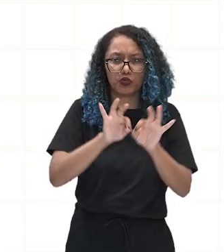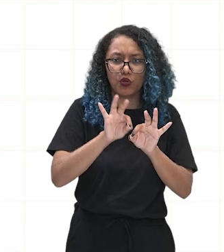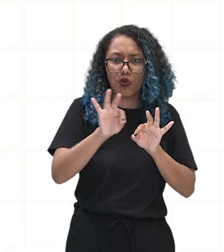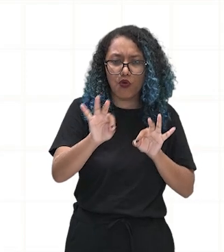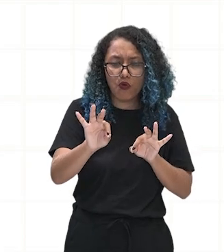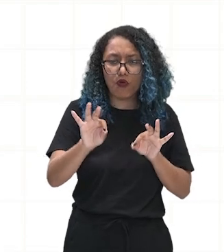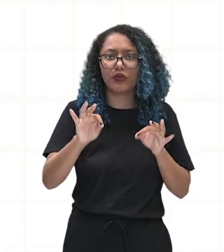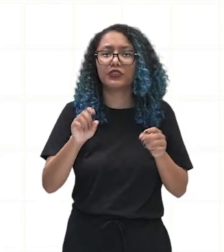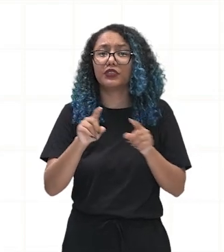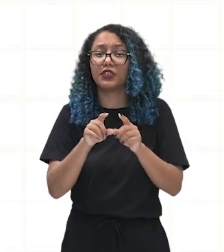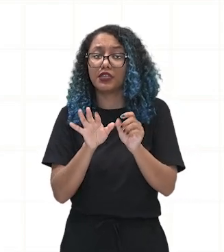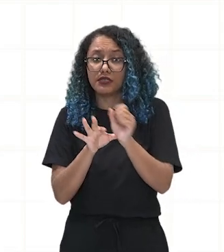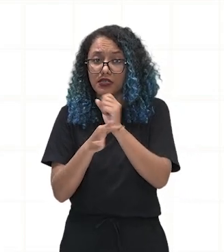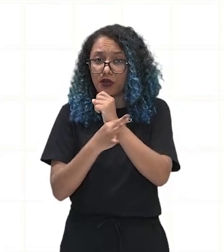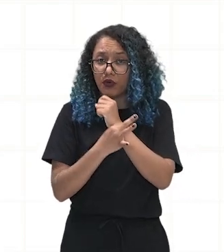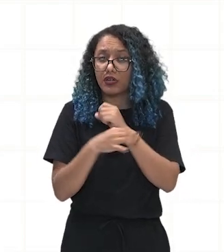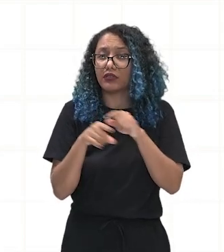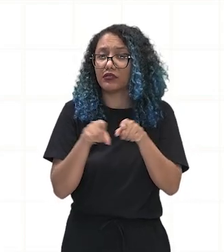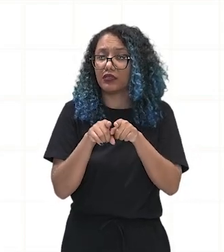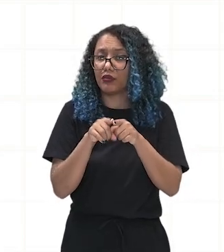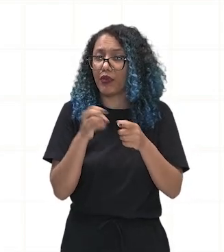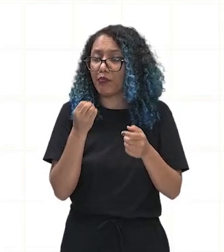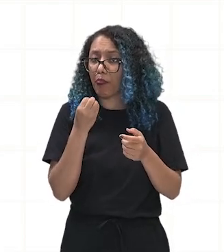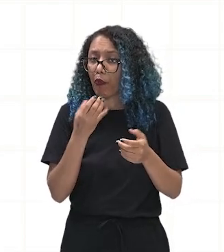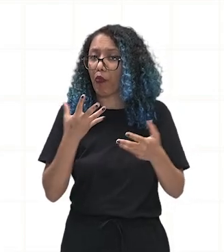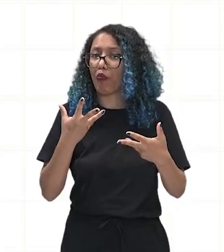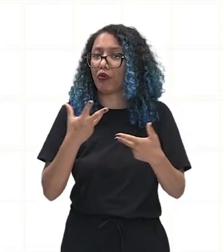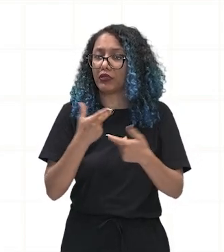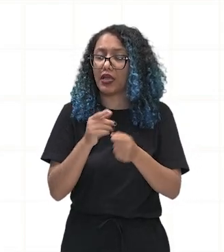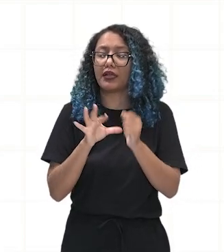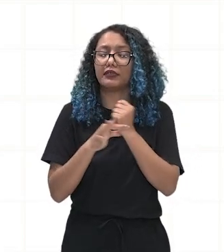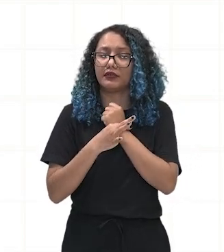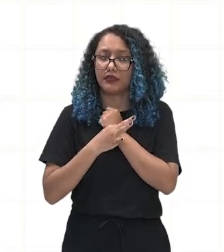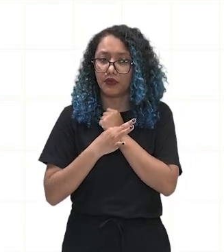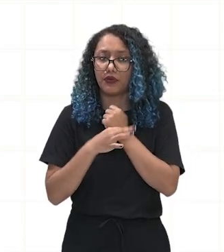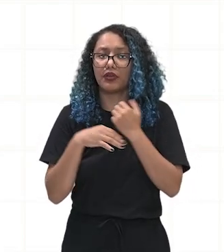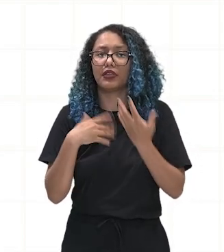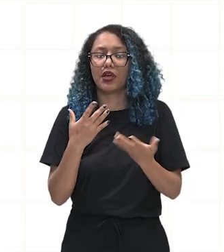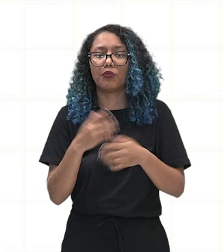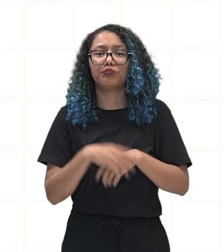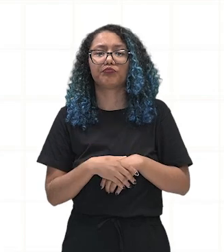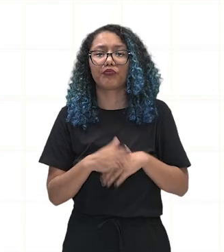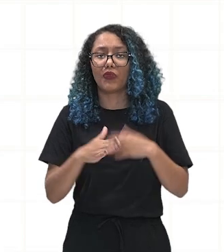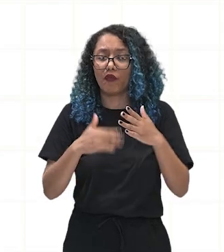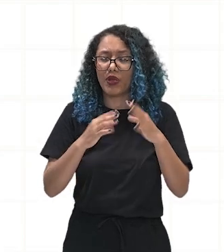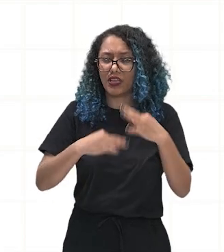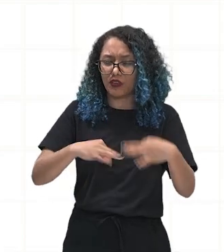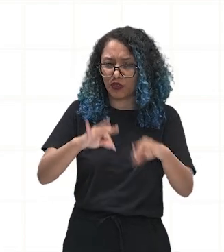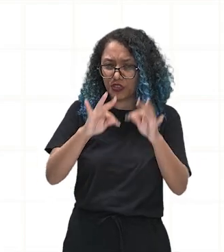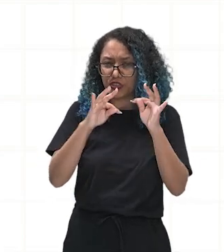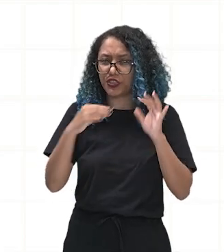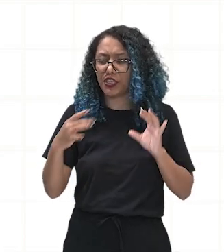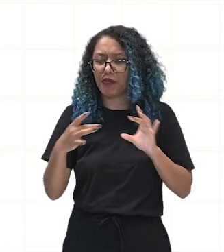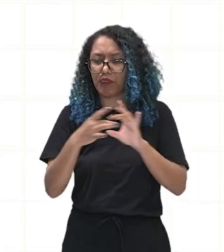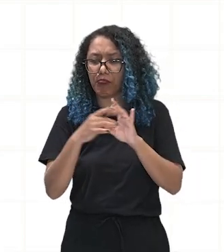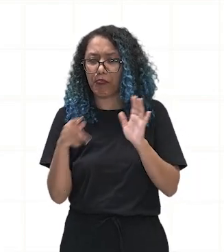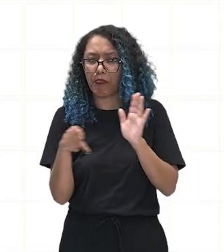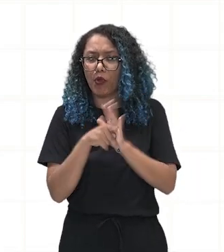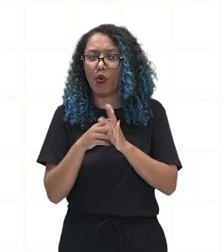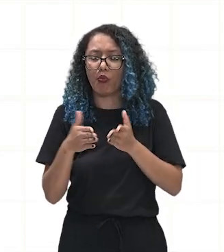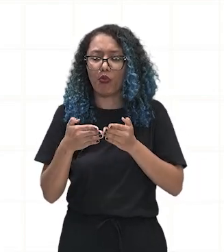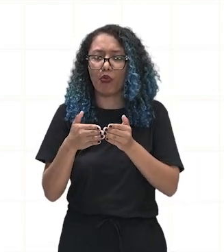e eficiência. Então, o desenvolvimento de novas tecnologias ligadas aí à navegação